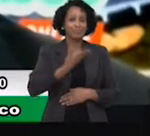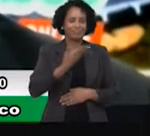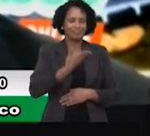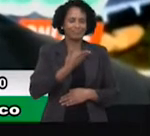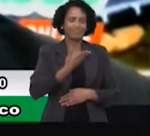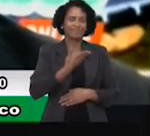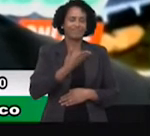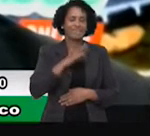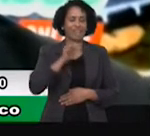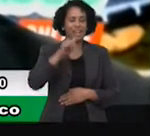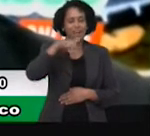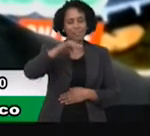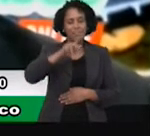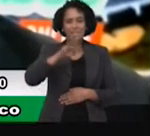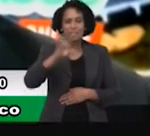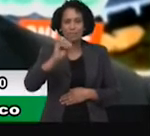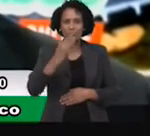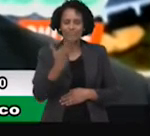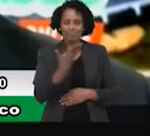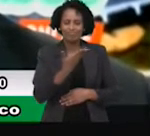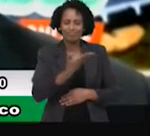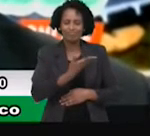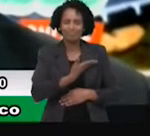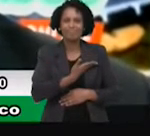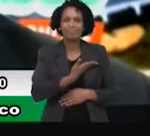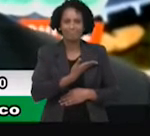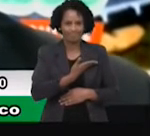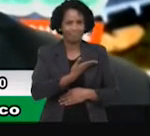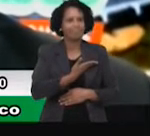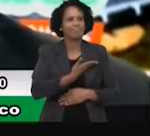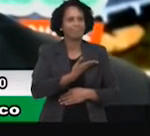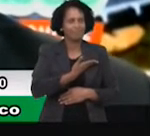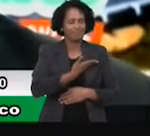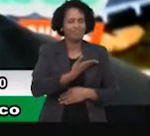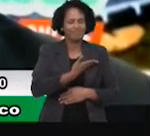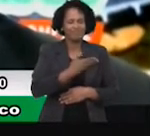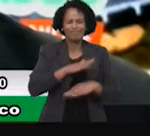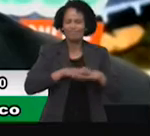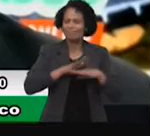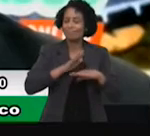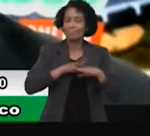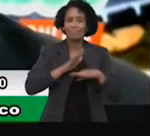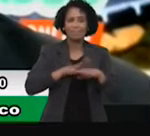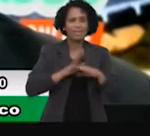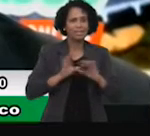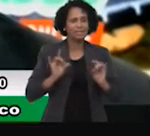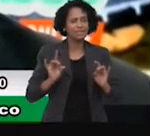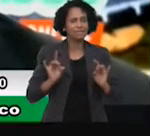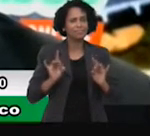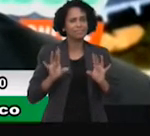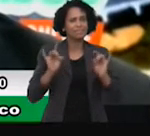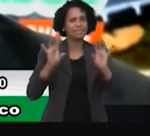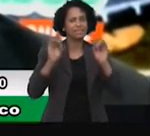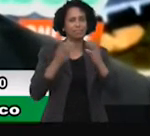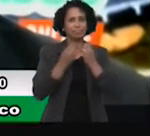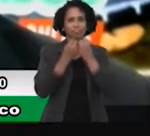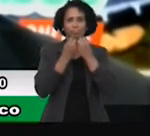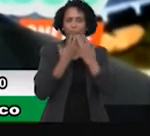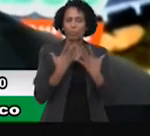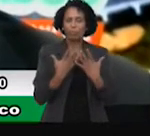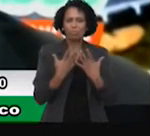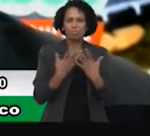ensinam, elas nos amadurecem, nos fortalecem, elas são de fato algo benéfico para qualquer